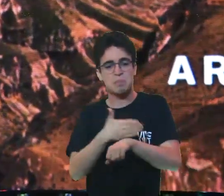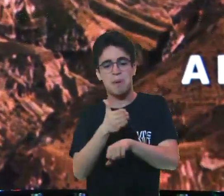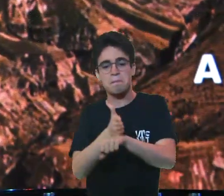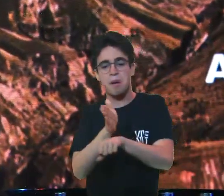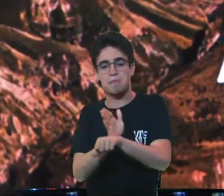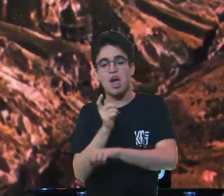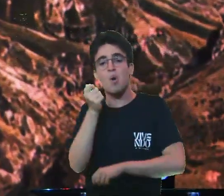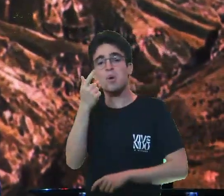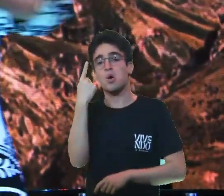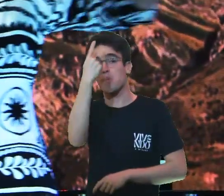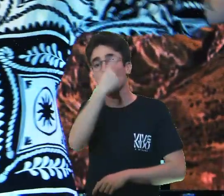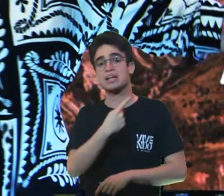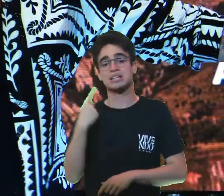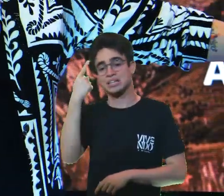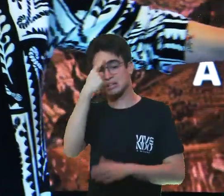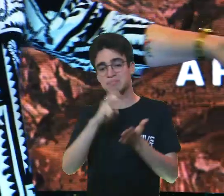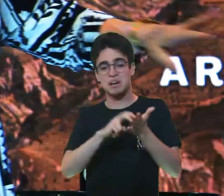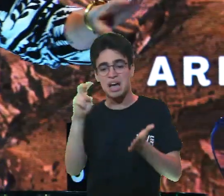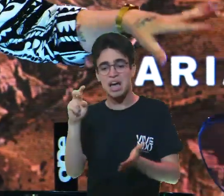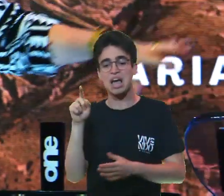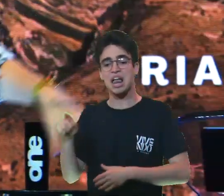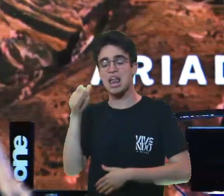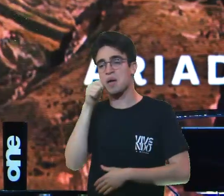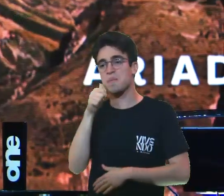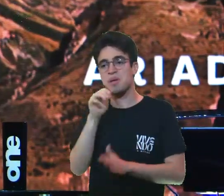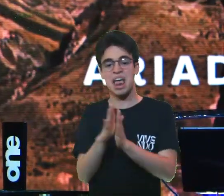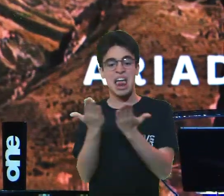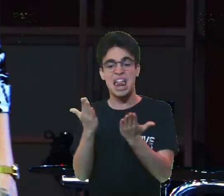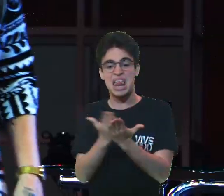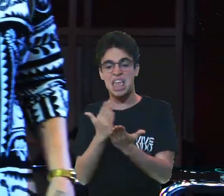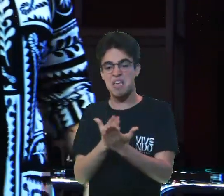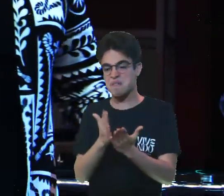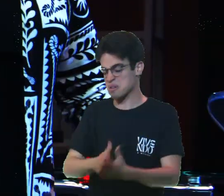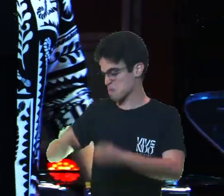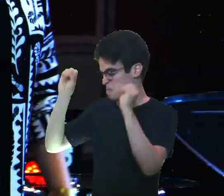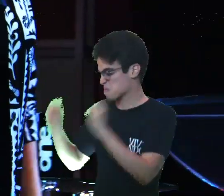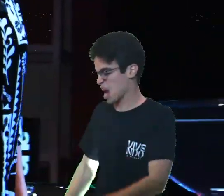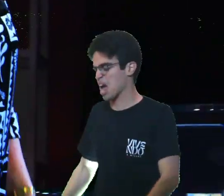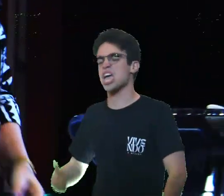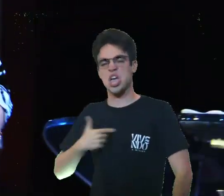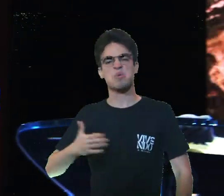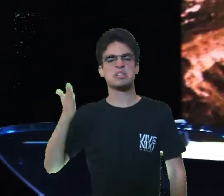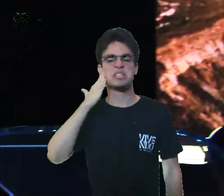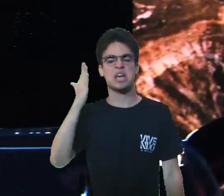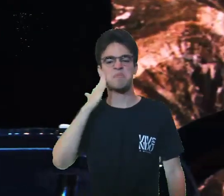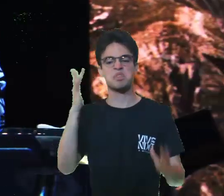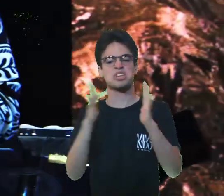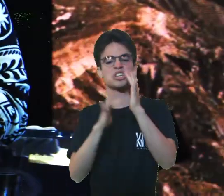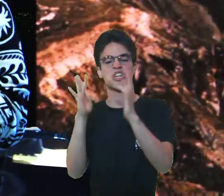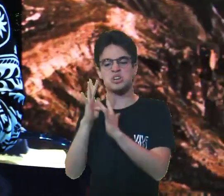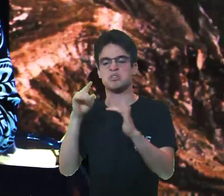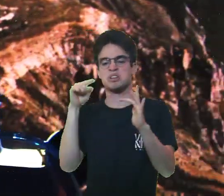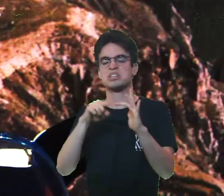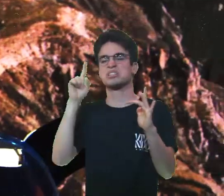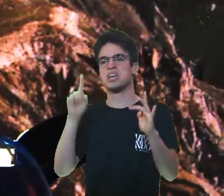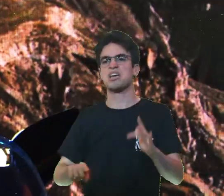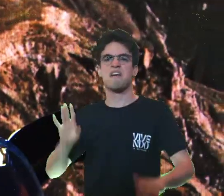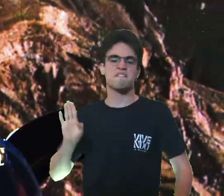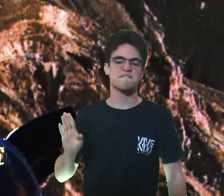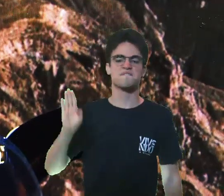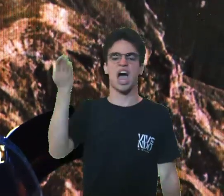Perto da 1 da manhã, ela joga o livro de lado e diz: eu sabia que Jesus era uma grande